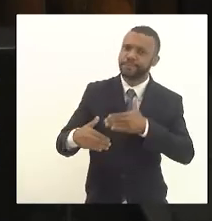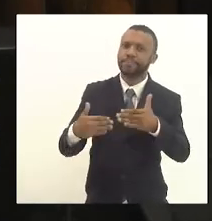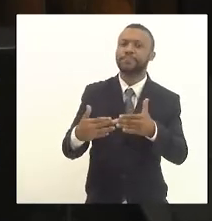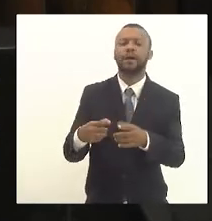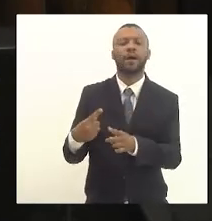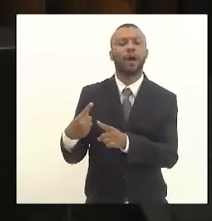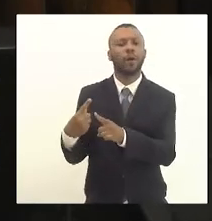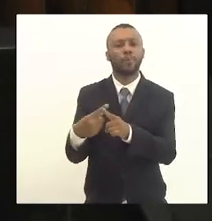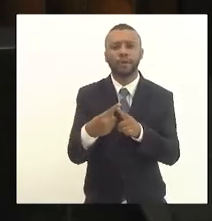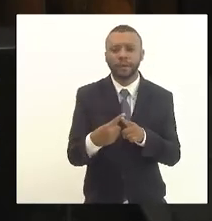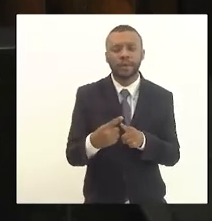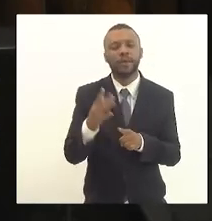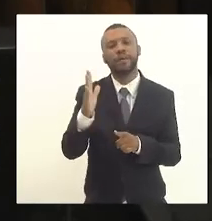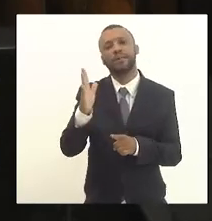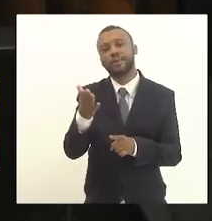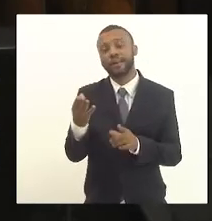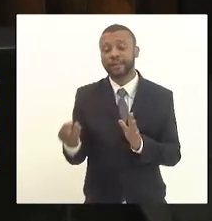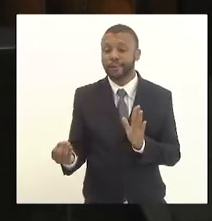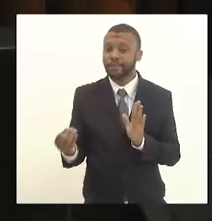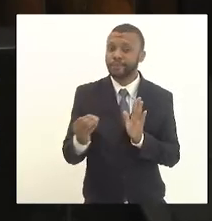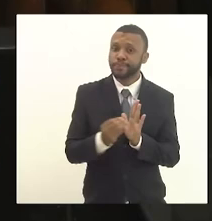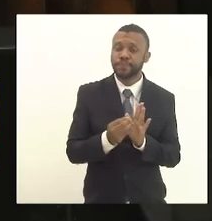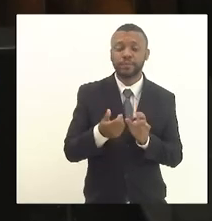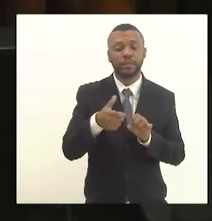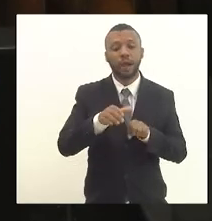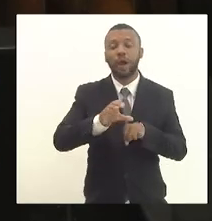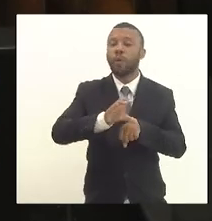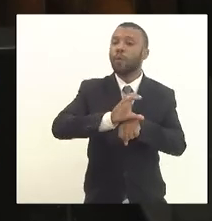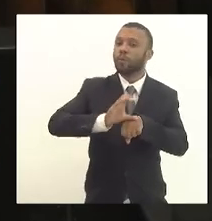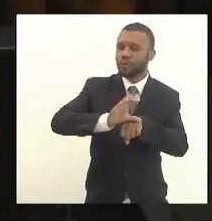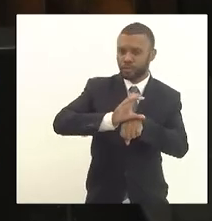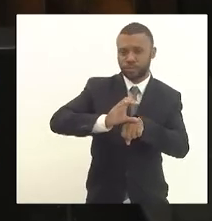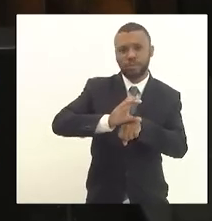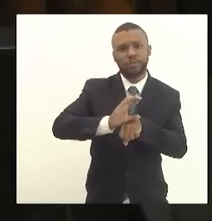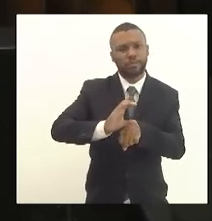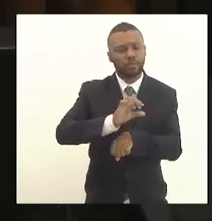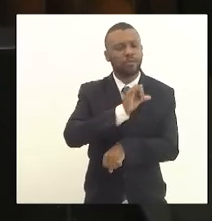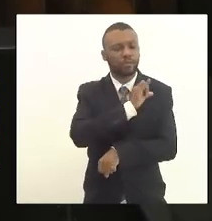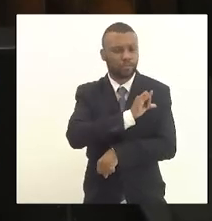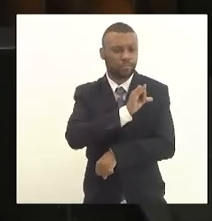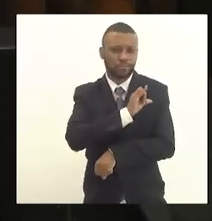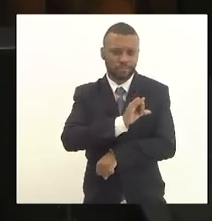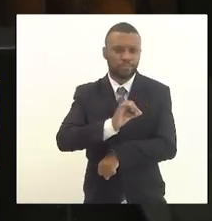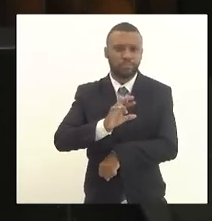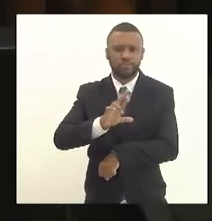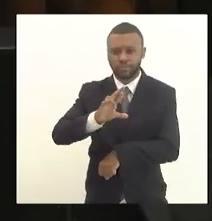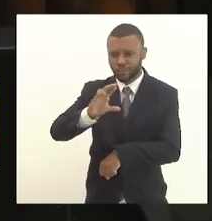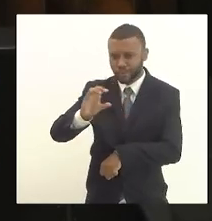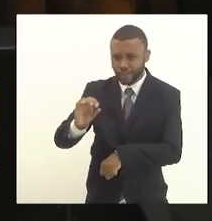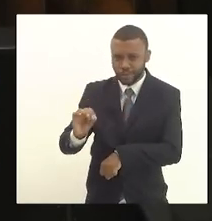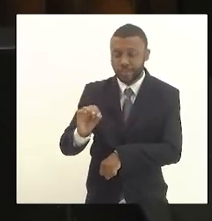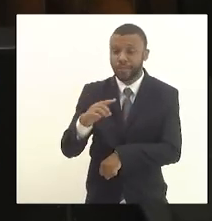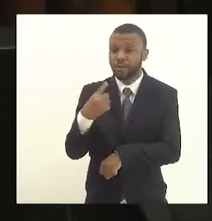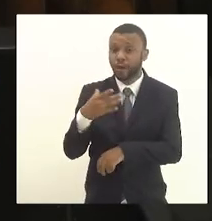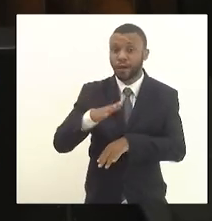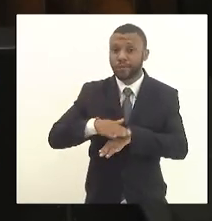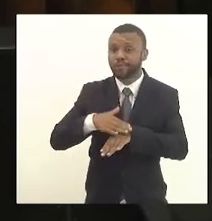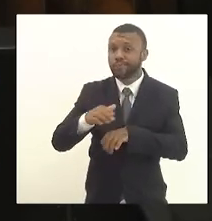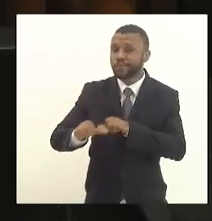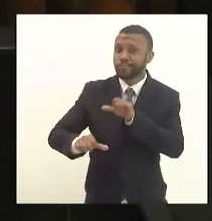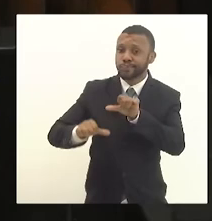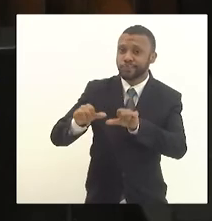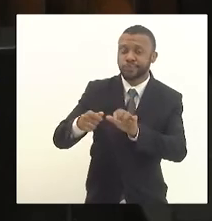está já inscrita na Constituição do Estado, nós modificamos a Constituição do Estado, salvo erro